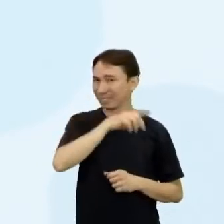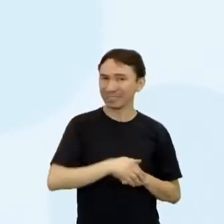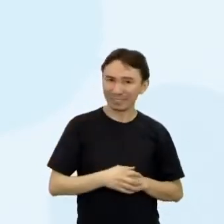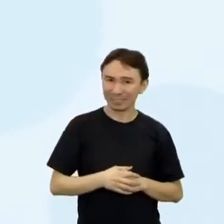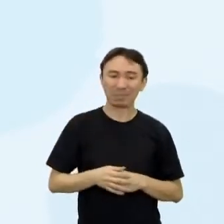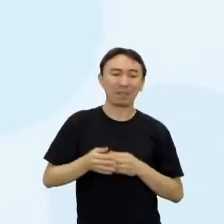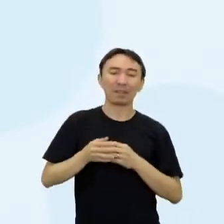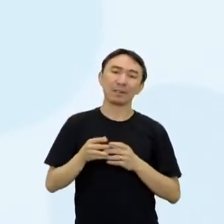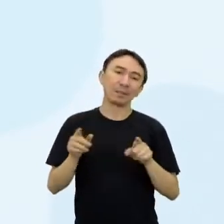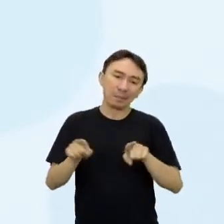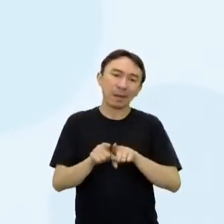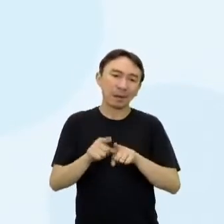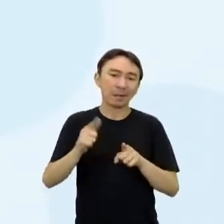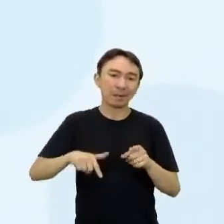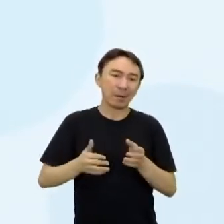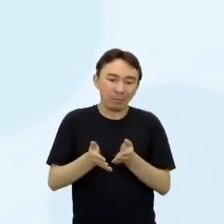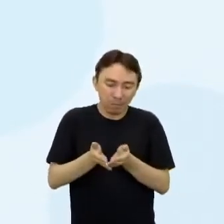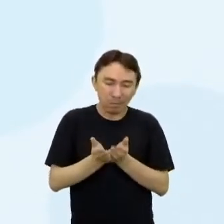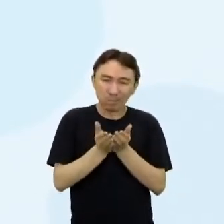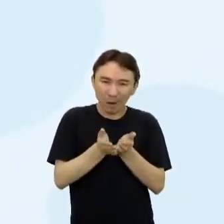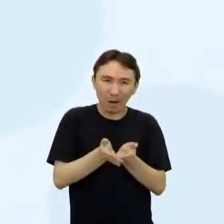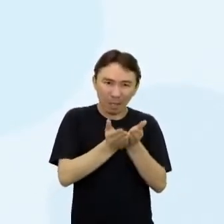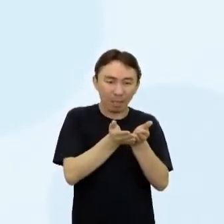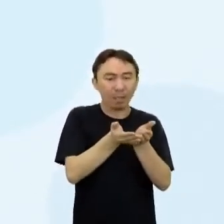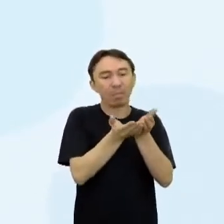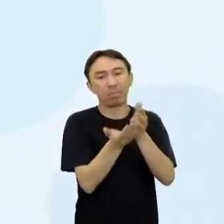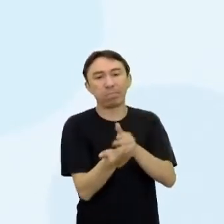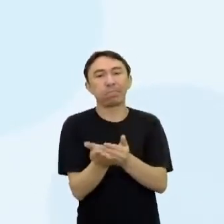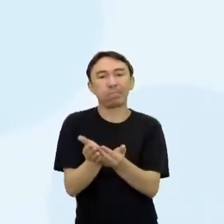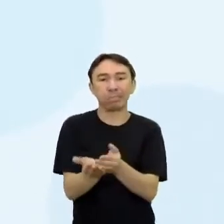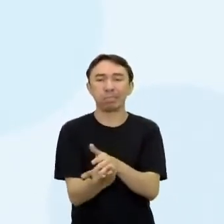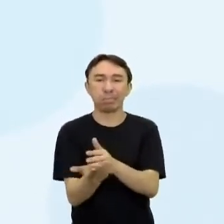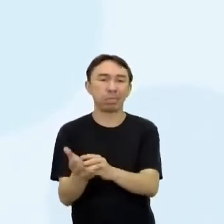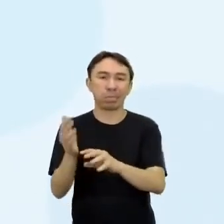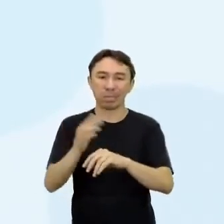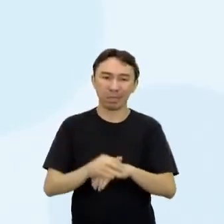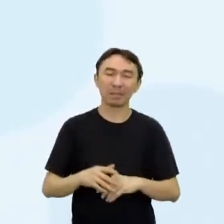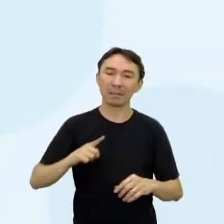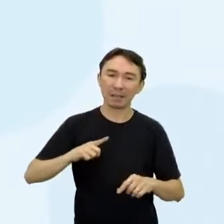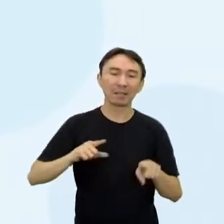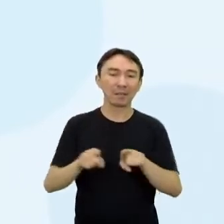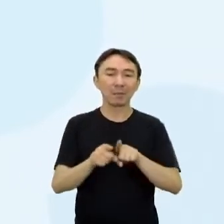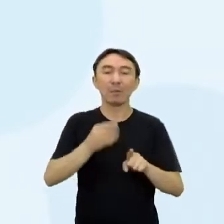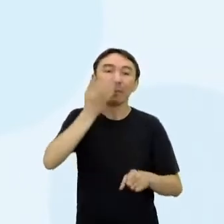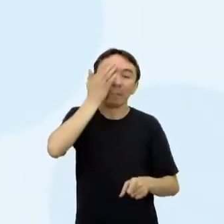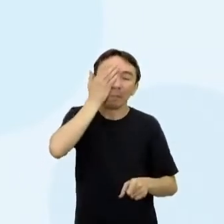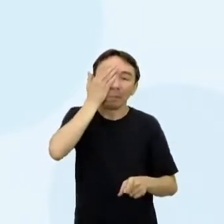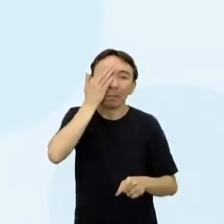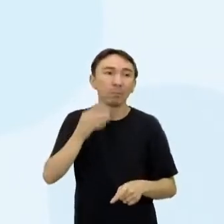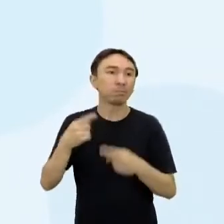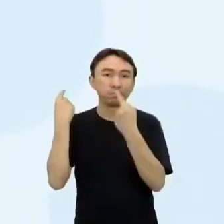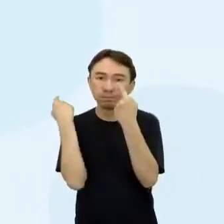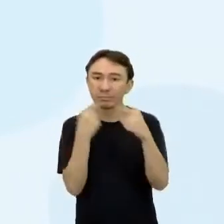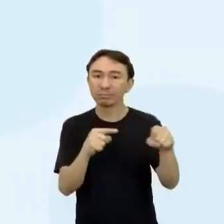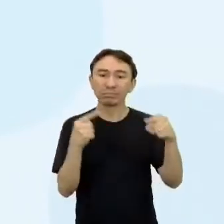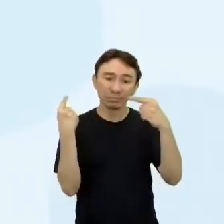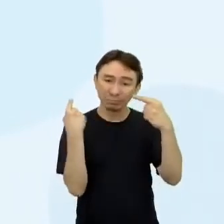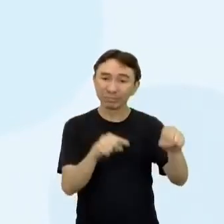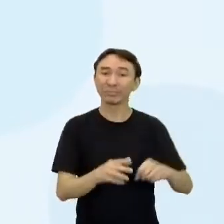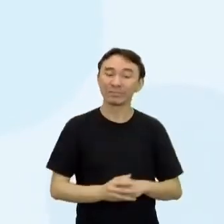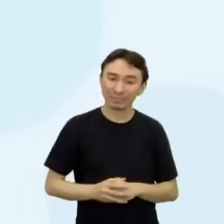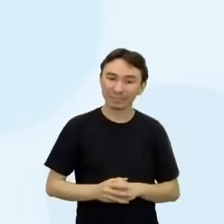de corsários. Corsários é um nome bonitinho para piratas. E resistência indígena no território colonial. Falta